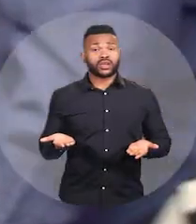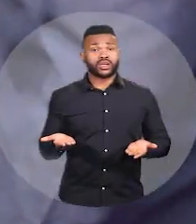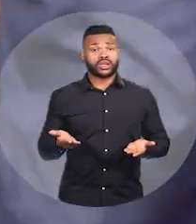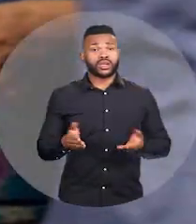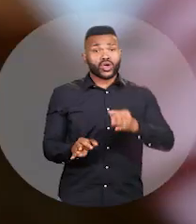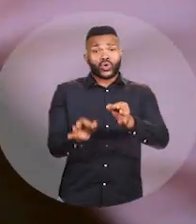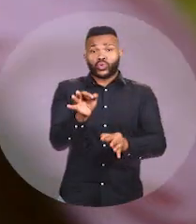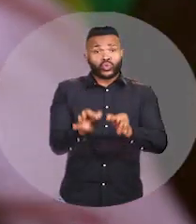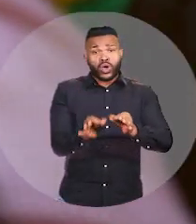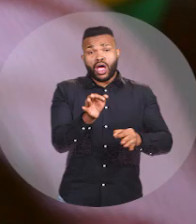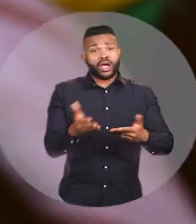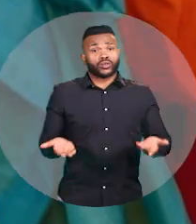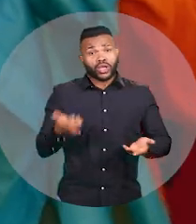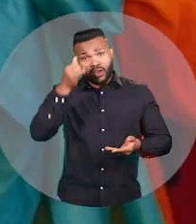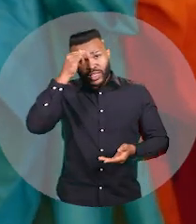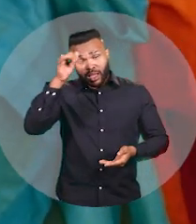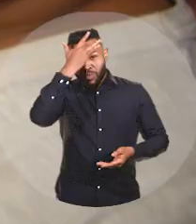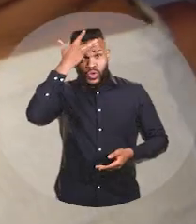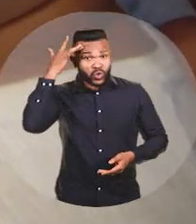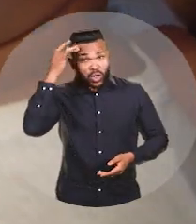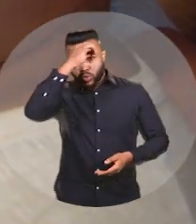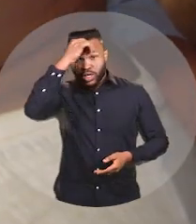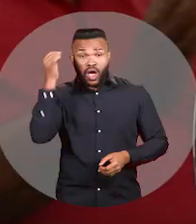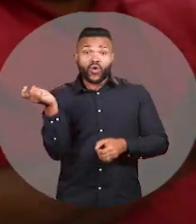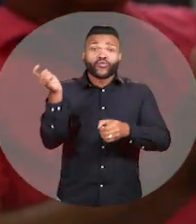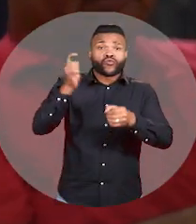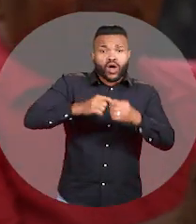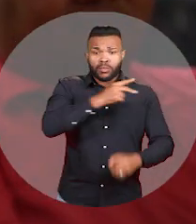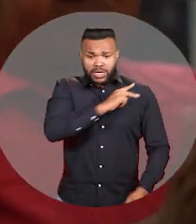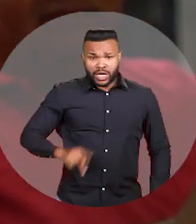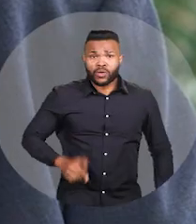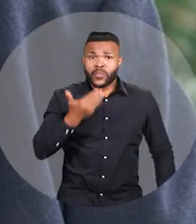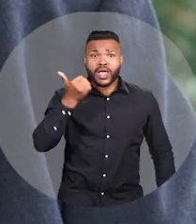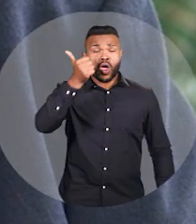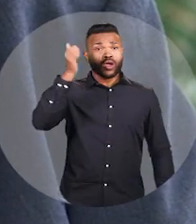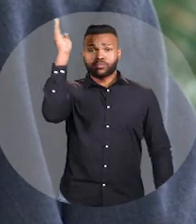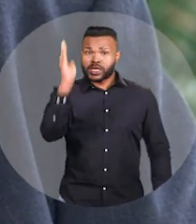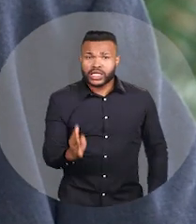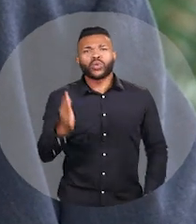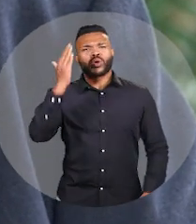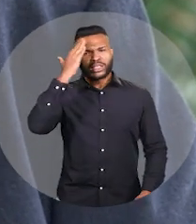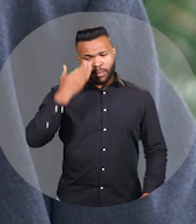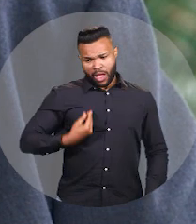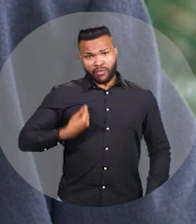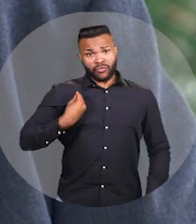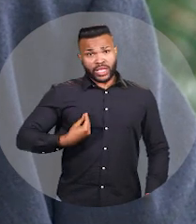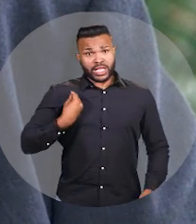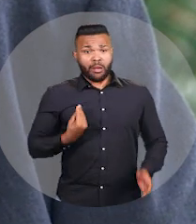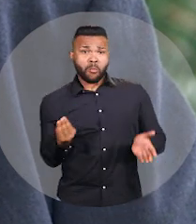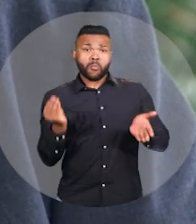sendo julgado para evitar que esse inocente volte a fazer o melhor governo do Brasil. Eu sei que eu vou passar para a história como